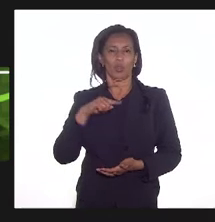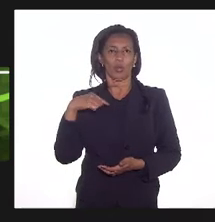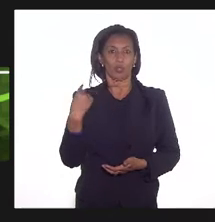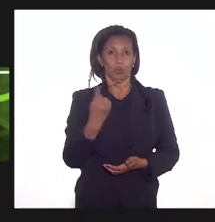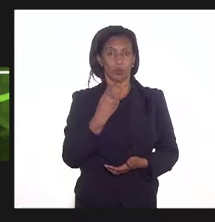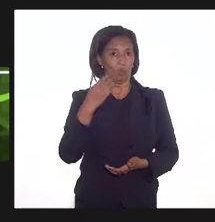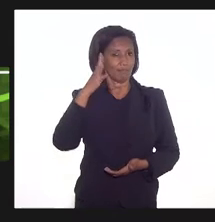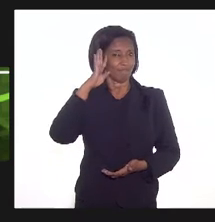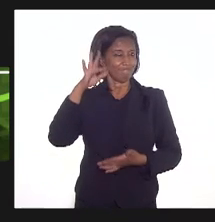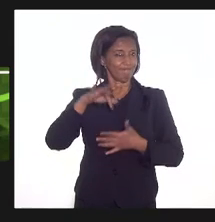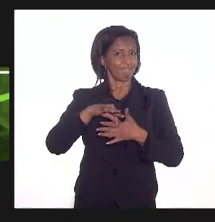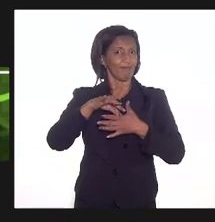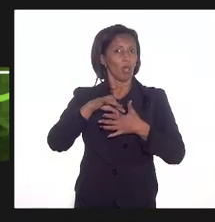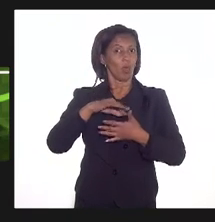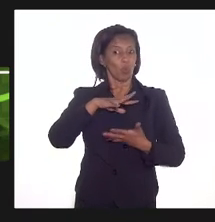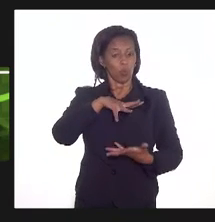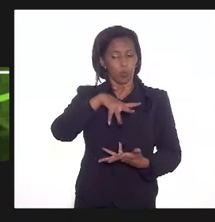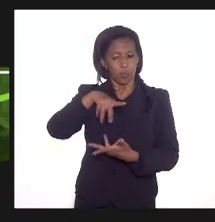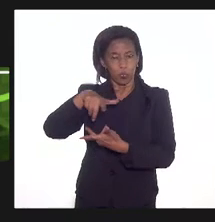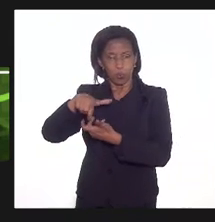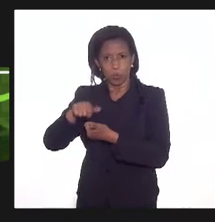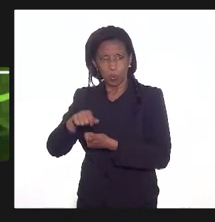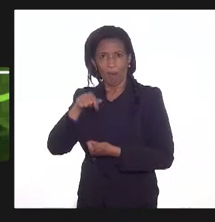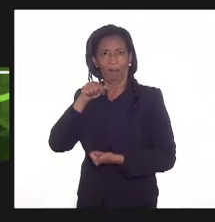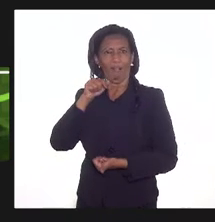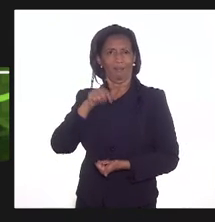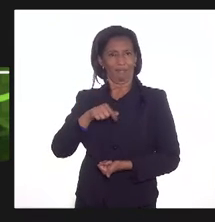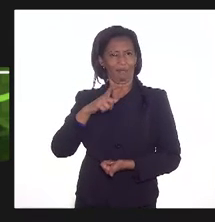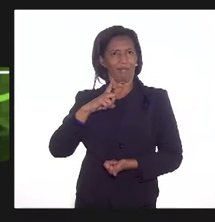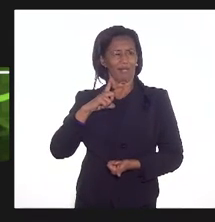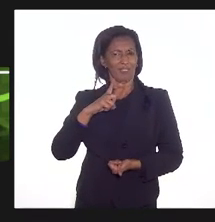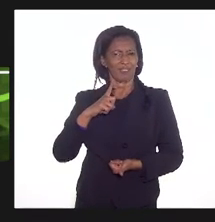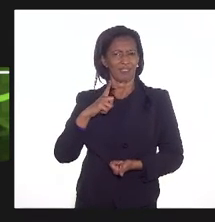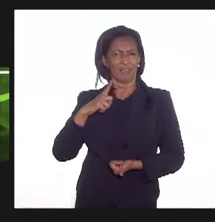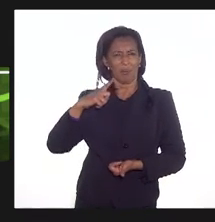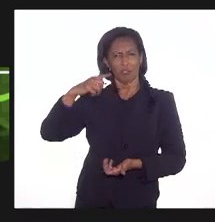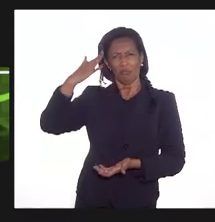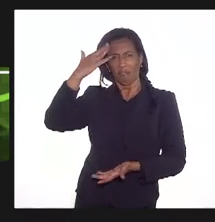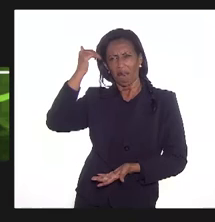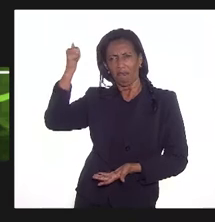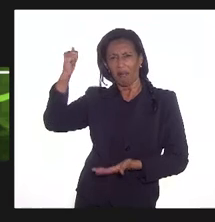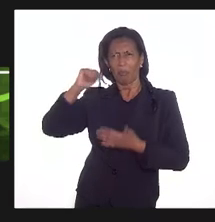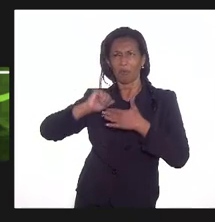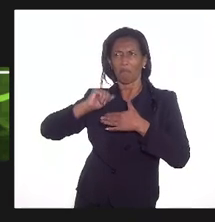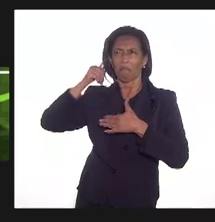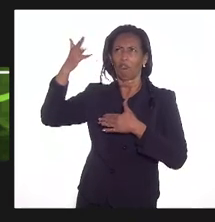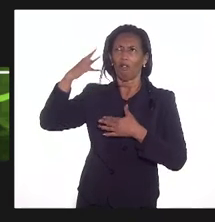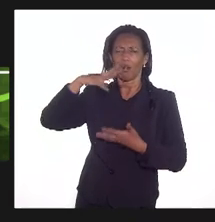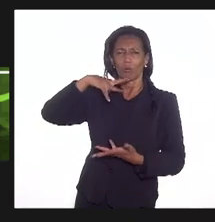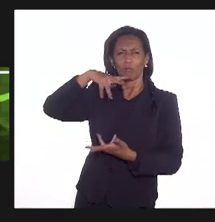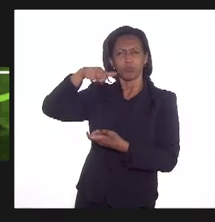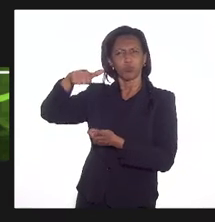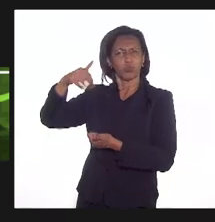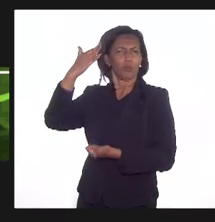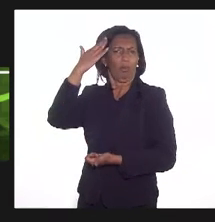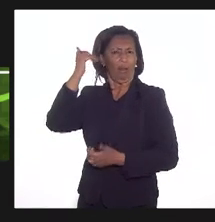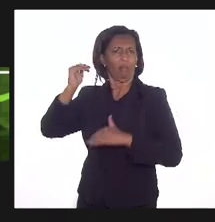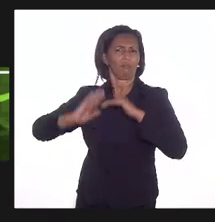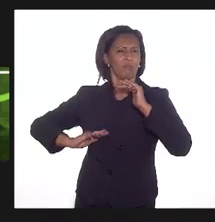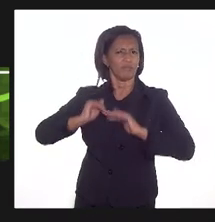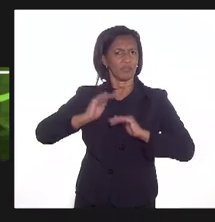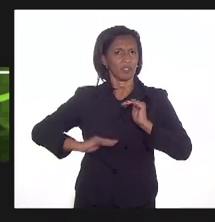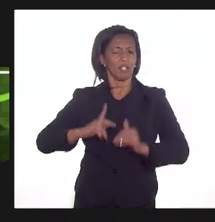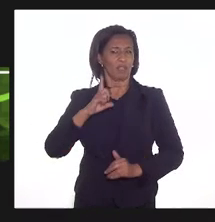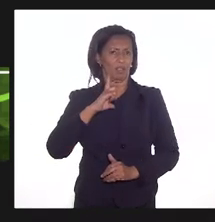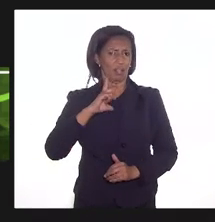referência mundial nós temos artistas bailarinos exportados para o mundo todo ela atende